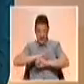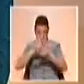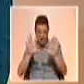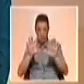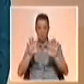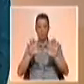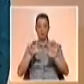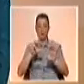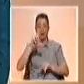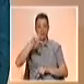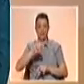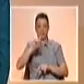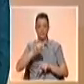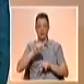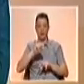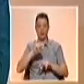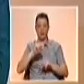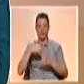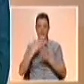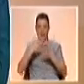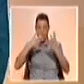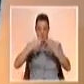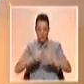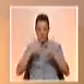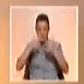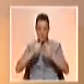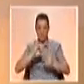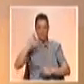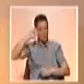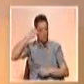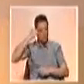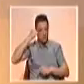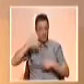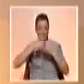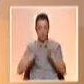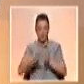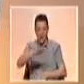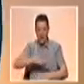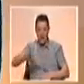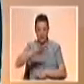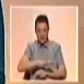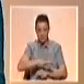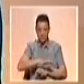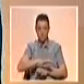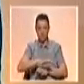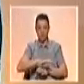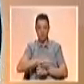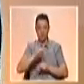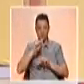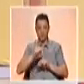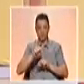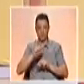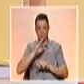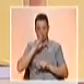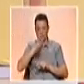que também está contabilizado qual é que é o desperdício em todas estas áreas. Uhum. E uhum.